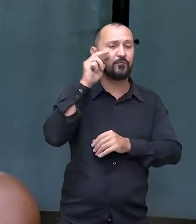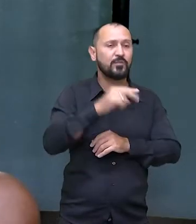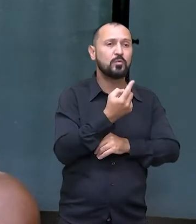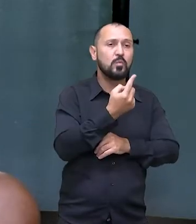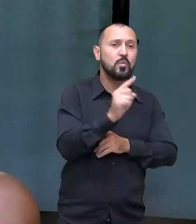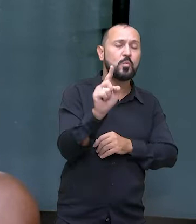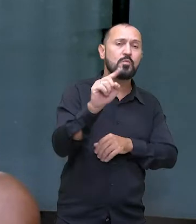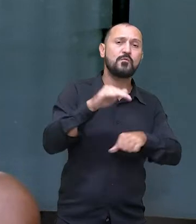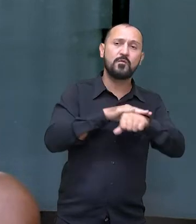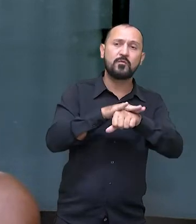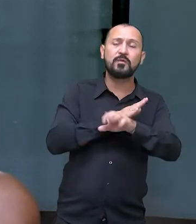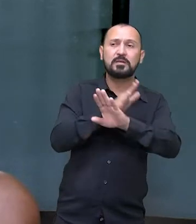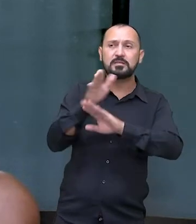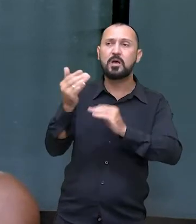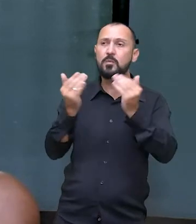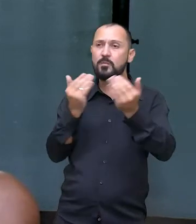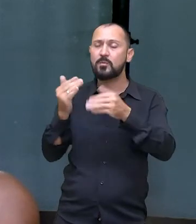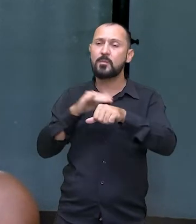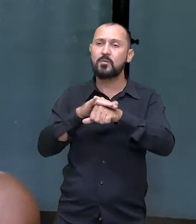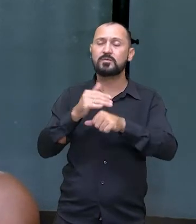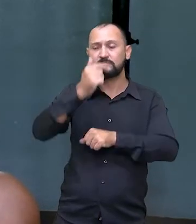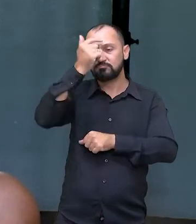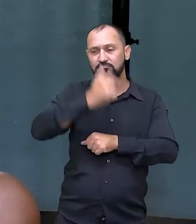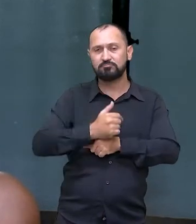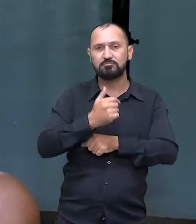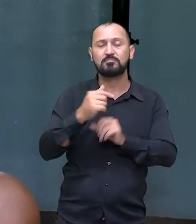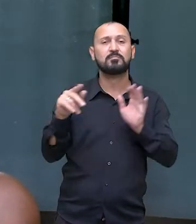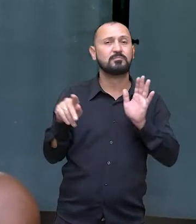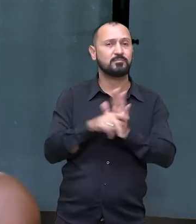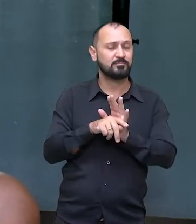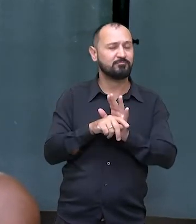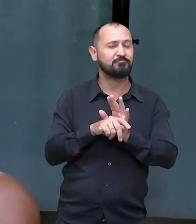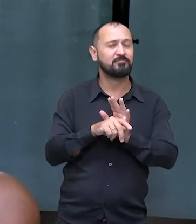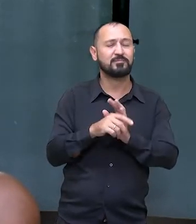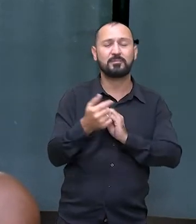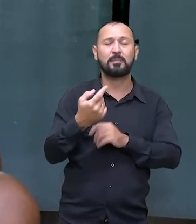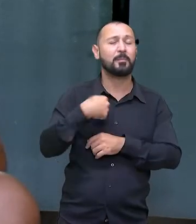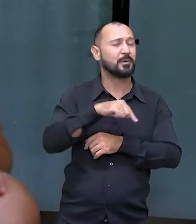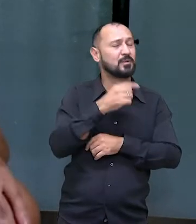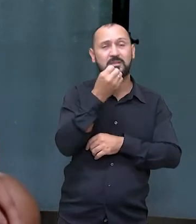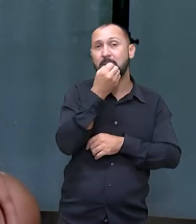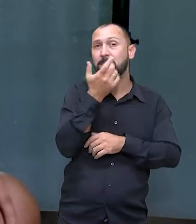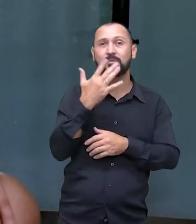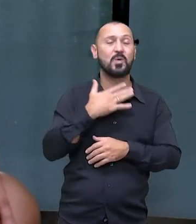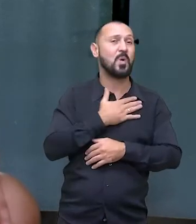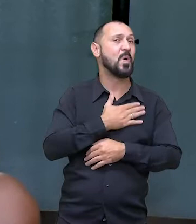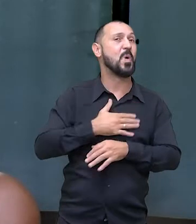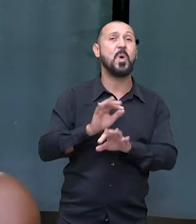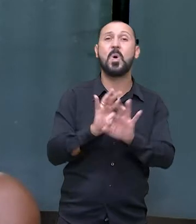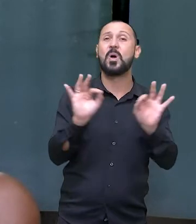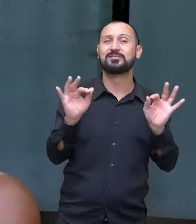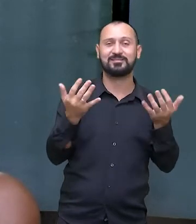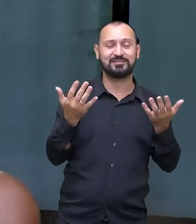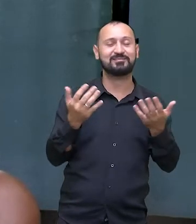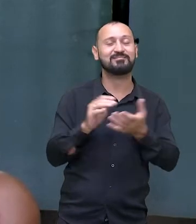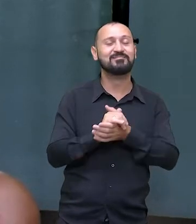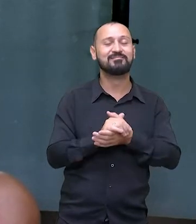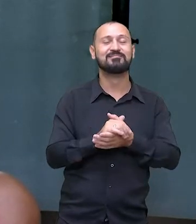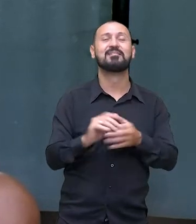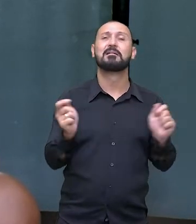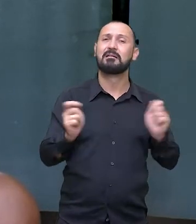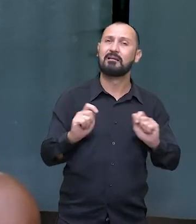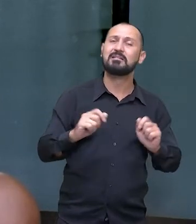pessoas assistindo, uma pessoa vai conversar com um psicólogo para falar coisas dela, então isso já basta pra gente, entende? Já é muito